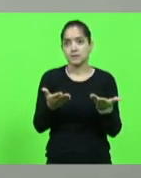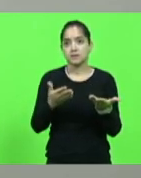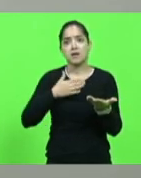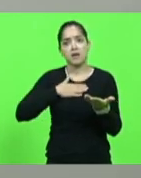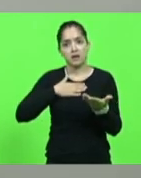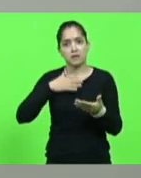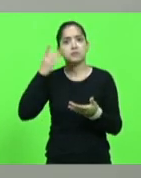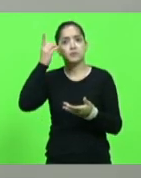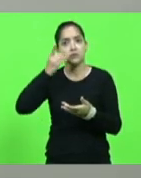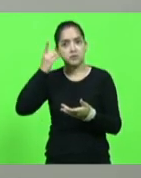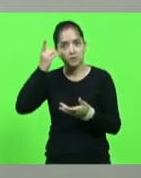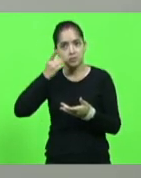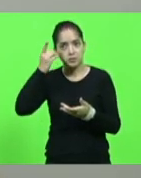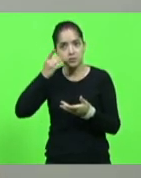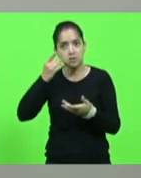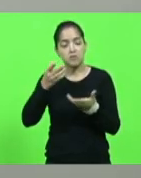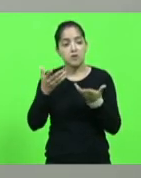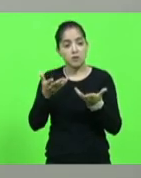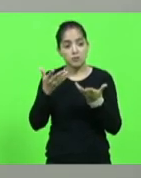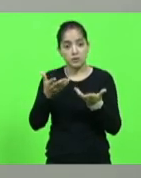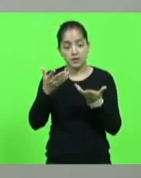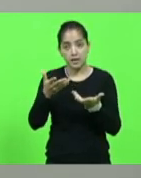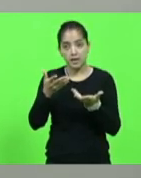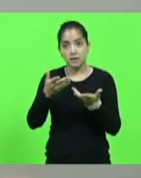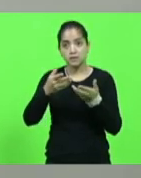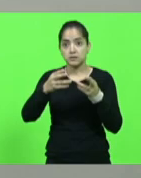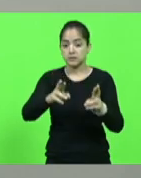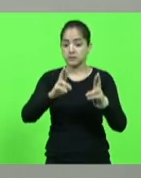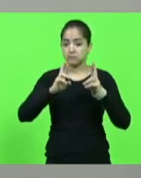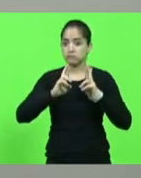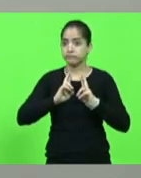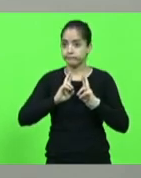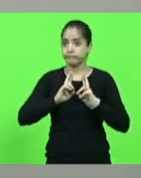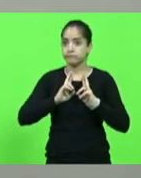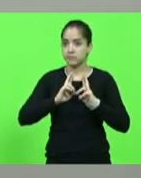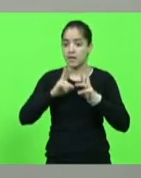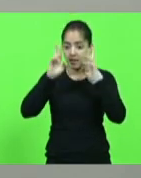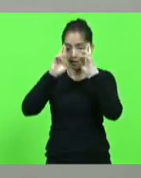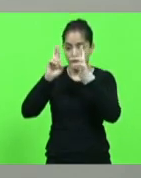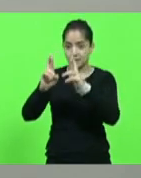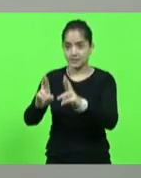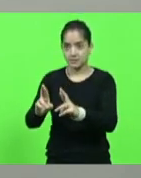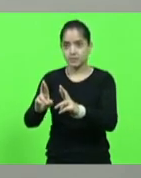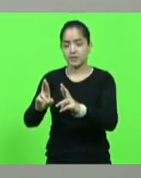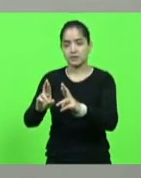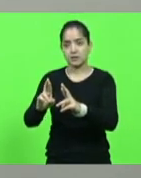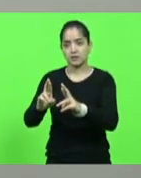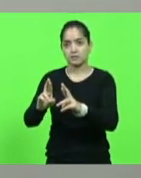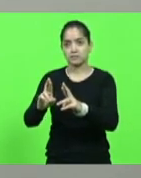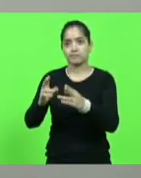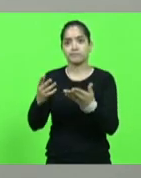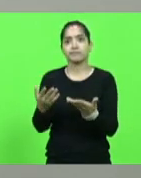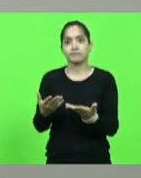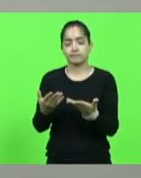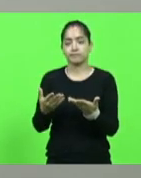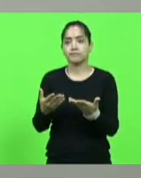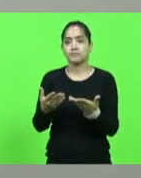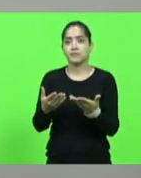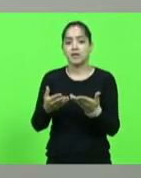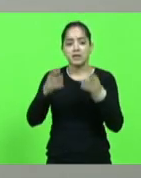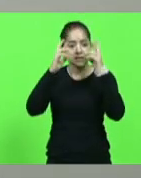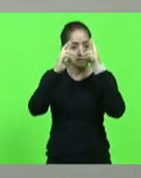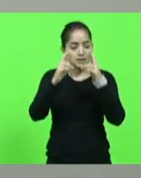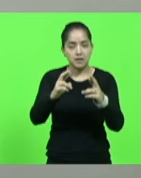deputado, eu quero só que seja respeitado e respeitar a casa, porque não me respeitou só a minha pessoa, respeitou,